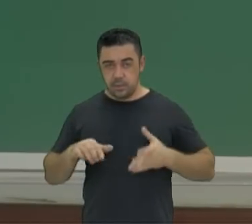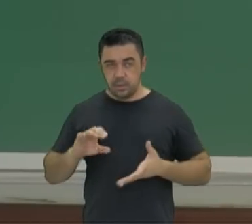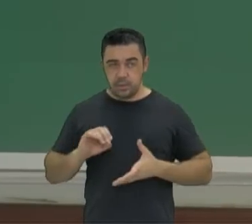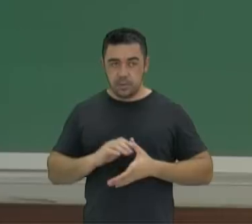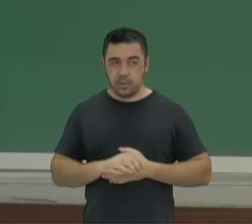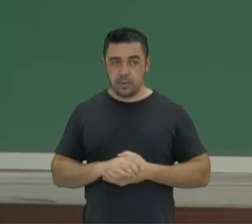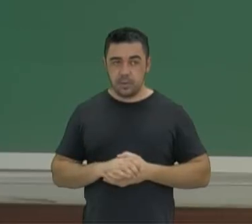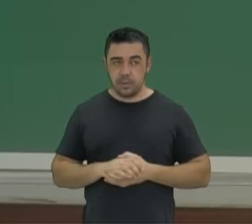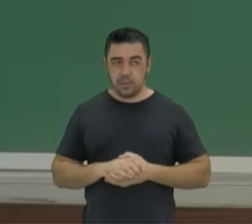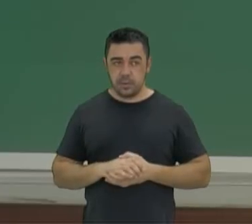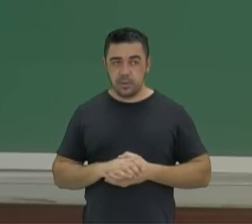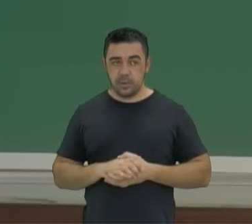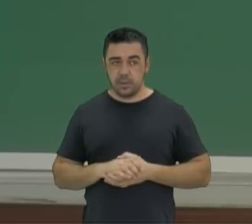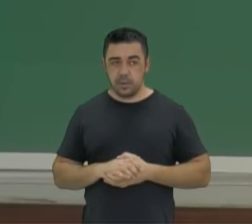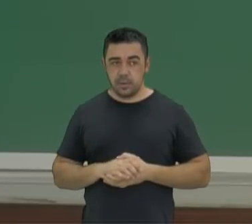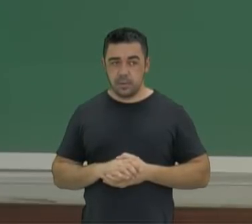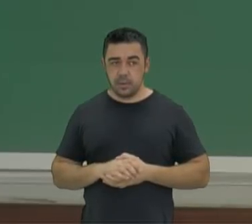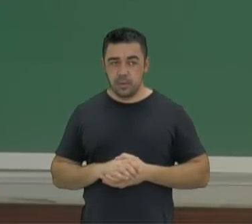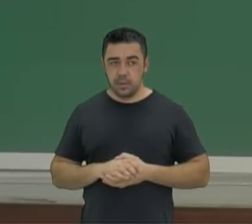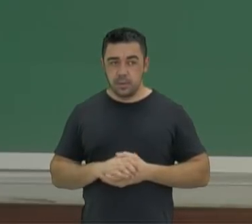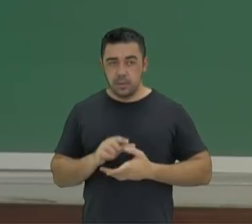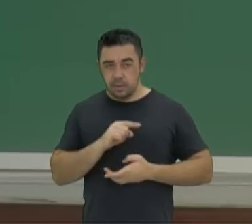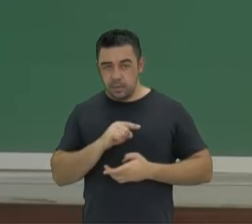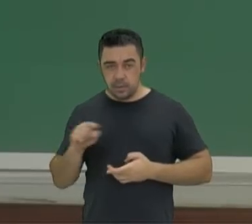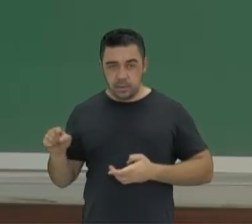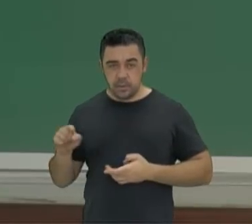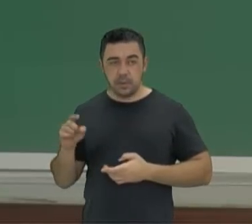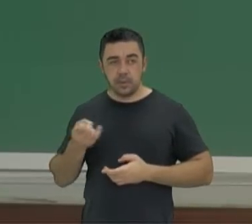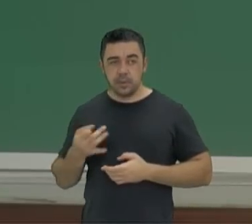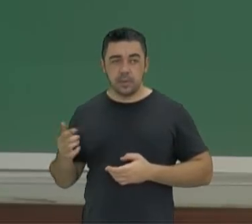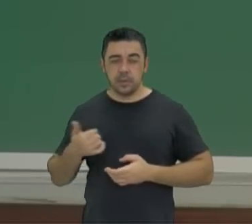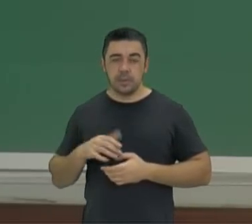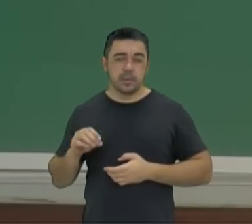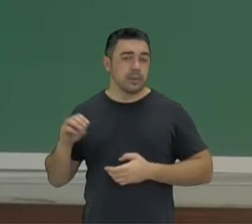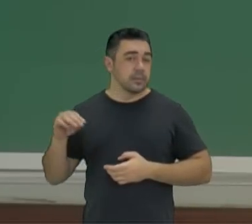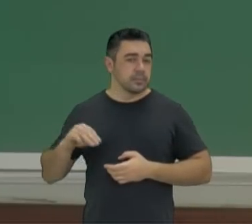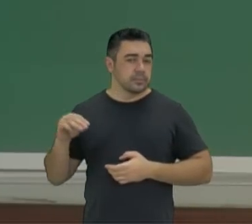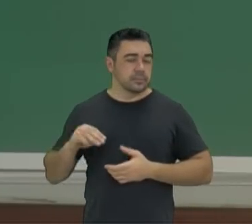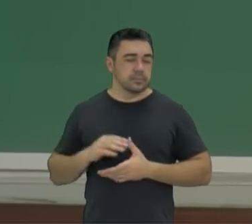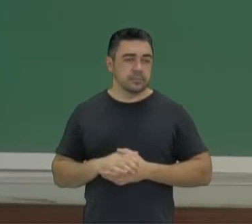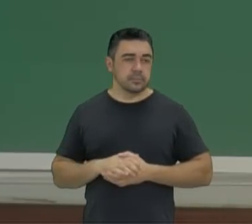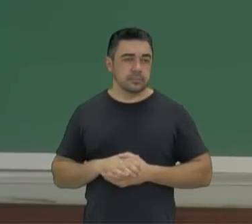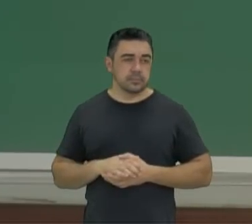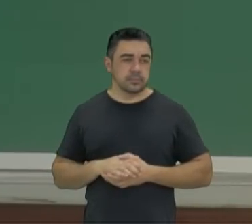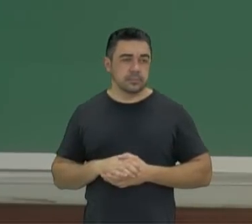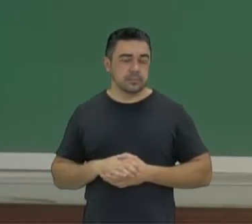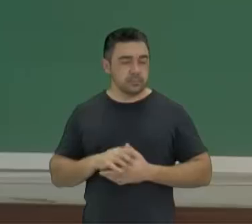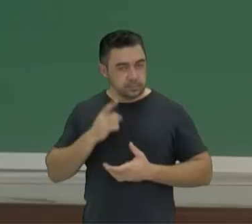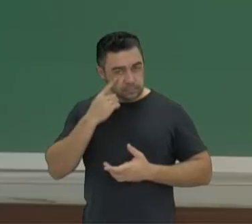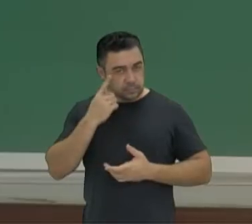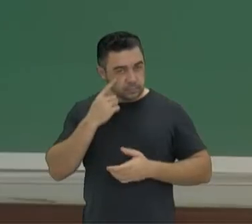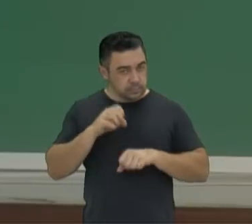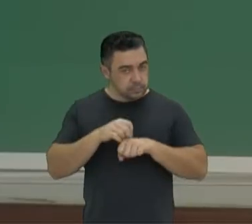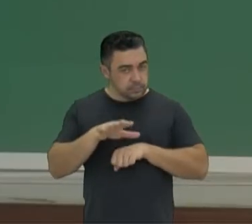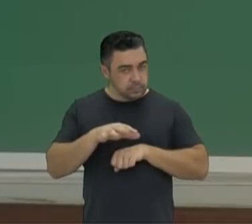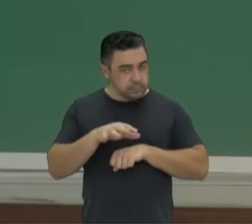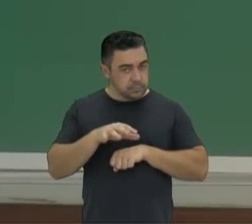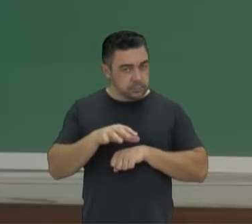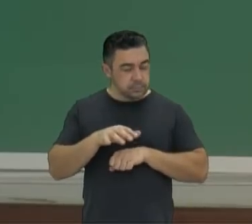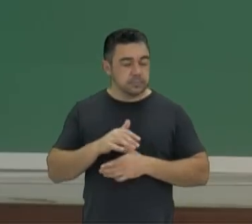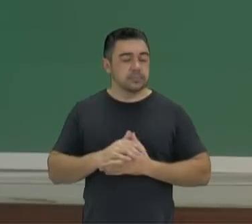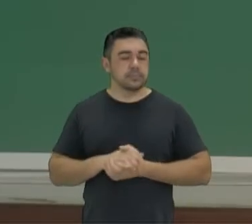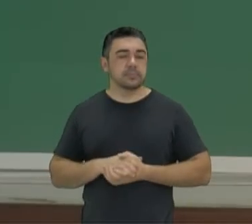60, 70, e aqui eu tenho 10 metros nesse pedacinho. Olha a dica que a professora está dando,